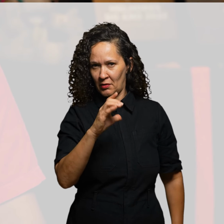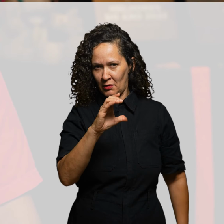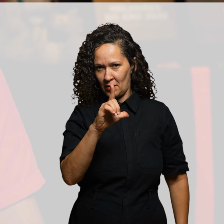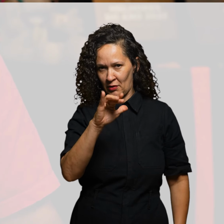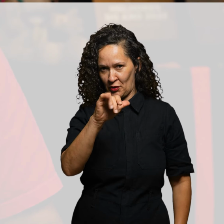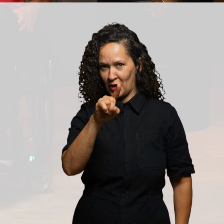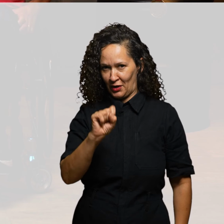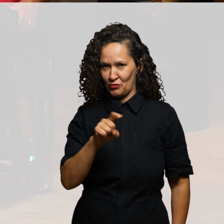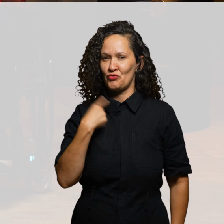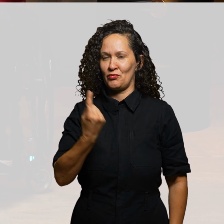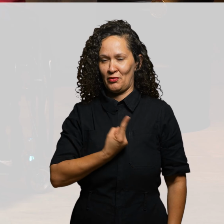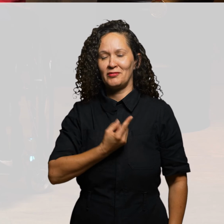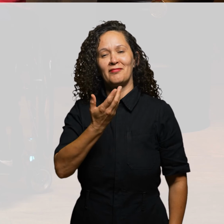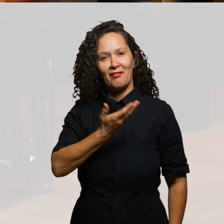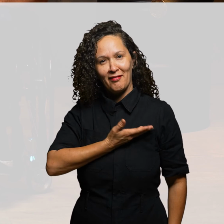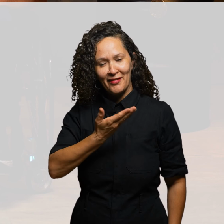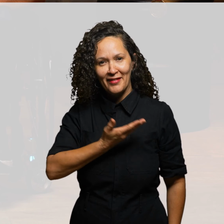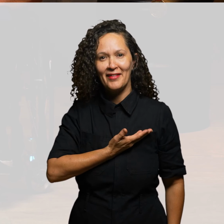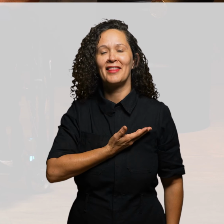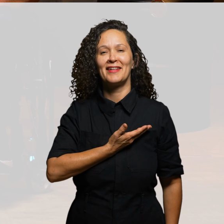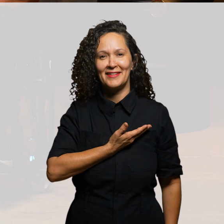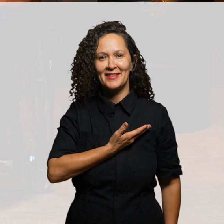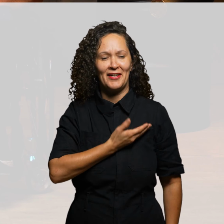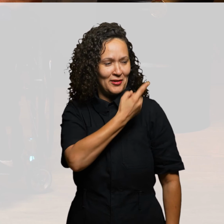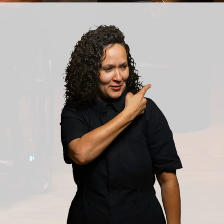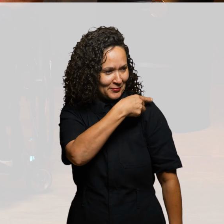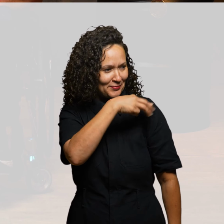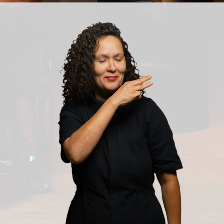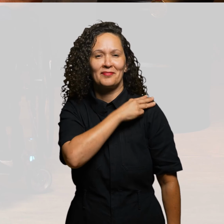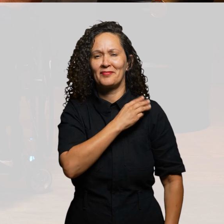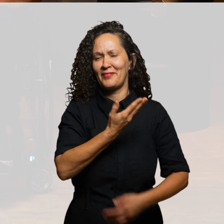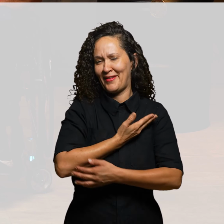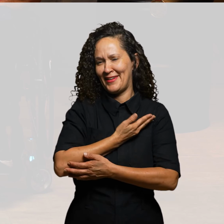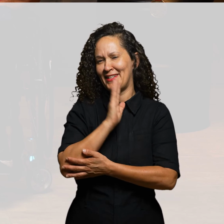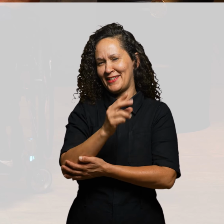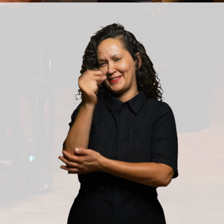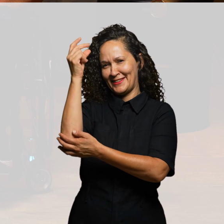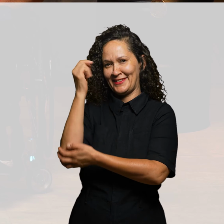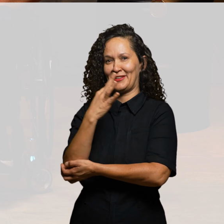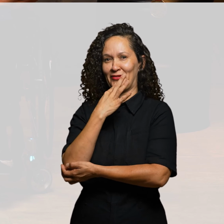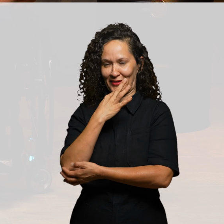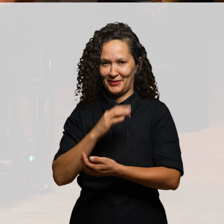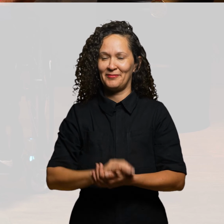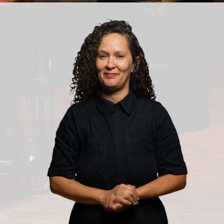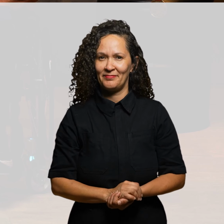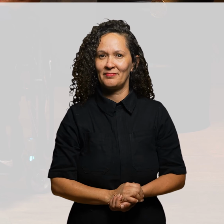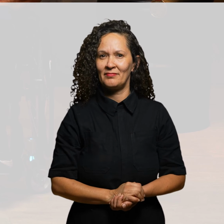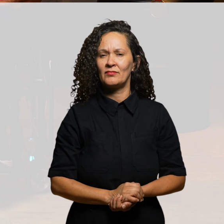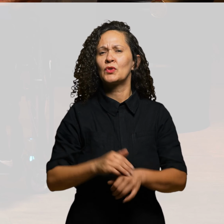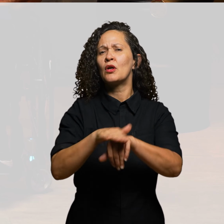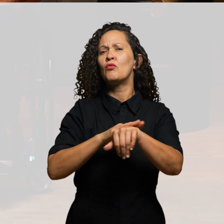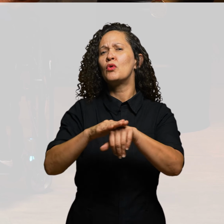Cláudio Dreves. Meu colega de segundo grau. É, meu colega de segundo grau. Segundo grau de estudo. E eu vou lá